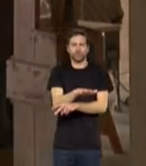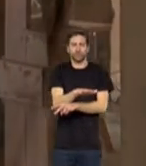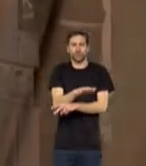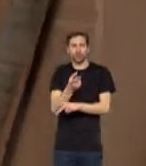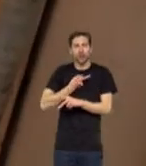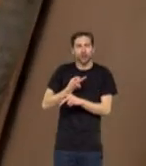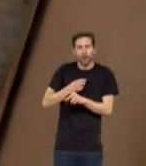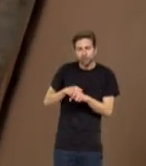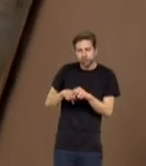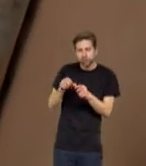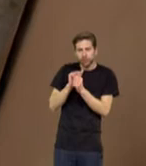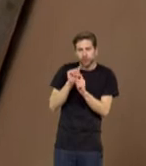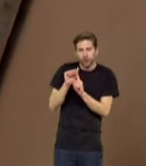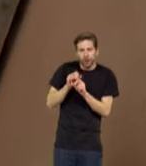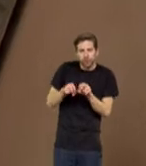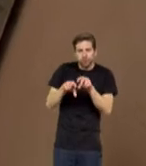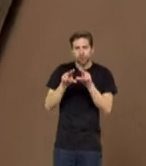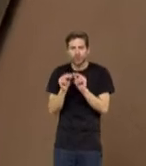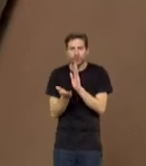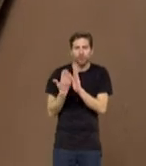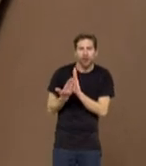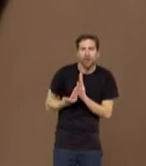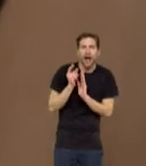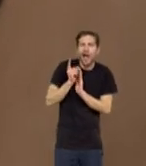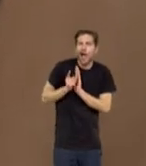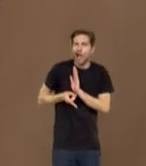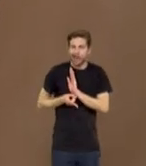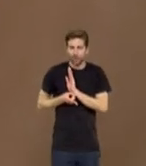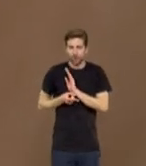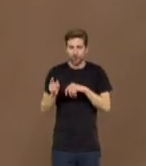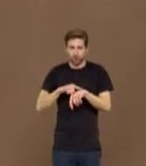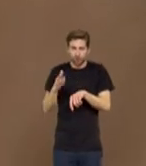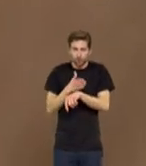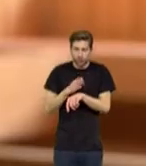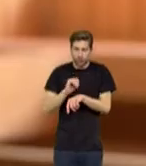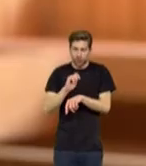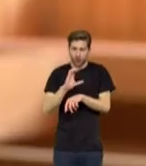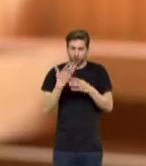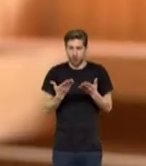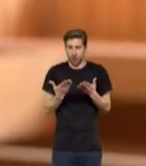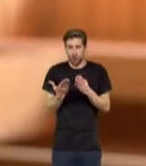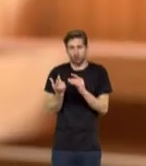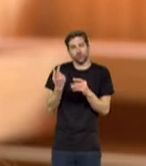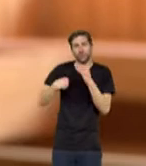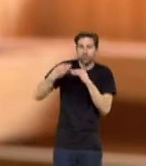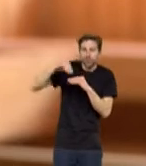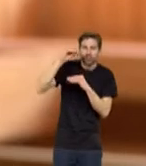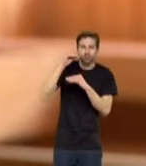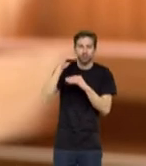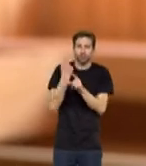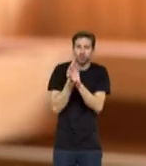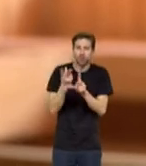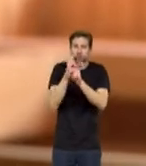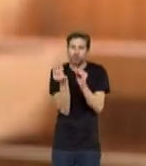limpar, assumindo que nós também, nesta década e neste século, também estamos a acrescentar pela nova utilização, por tudo aquilo que